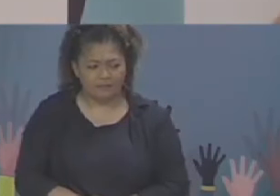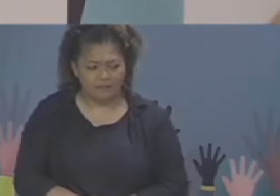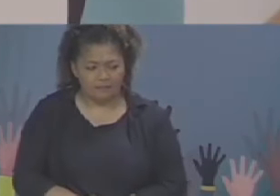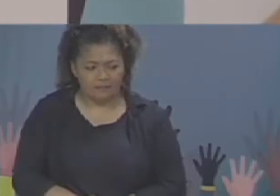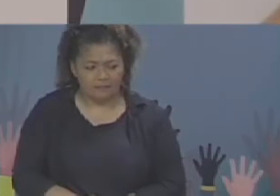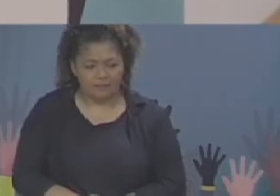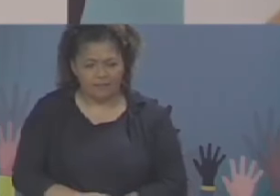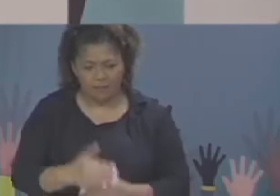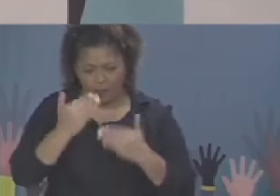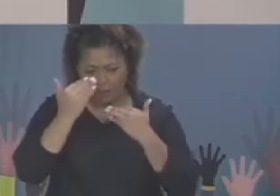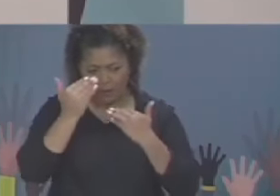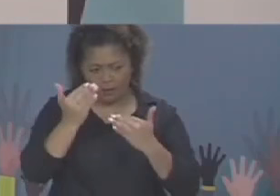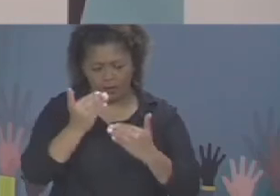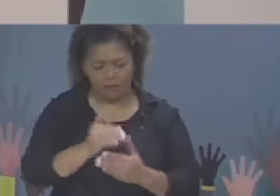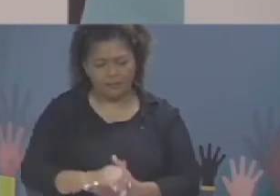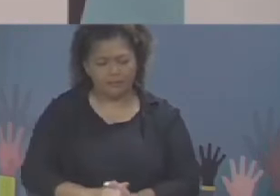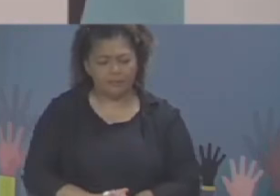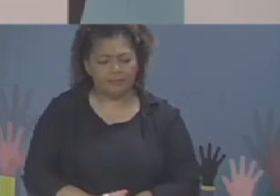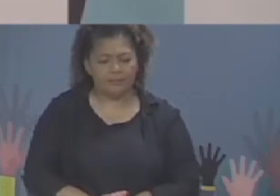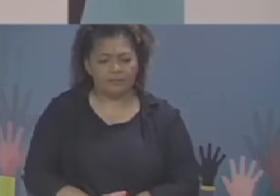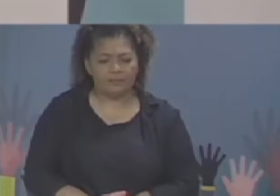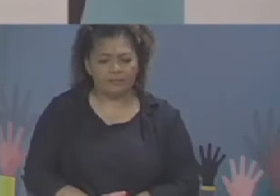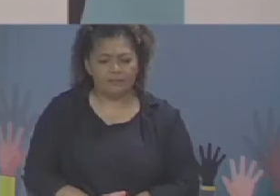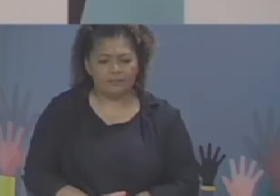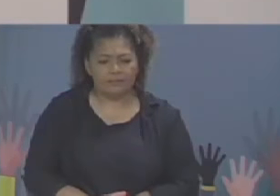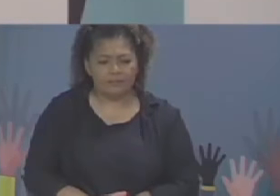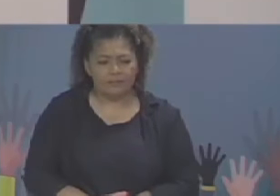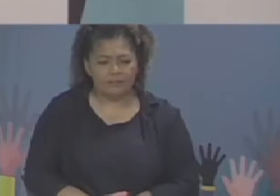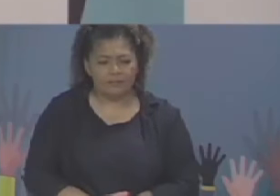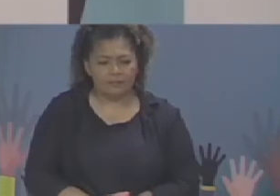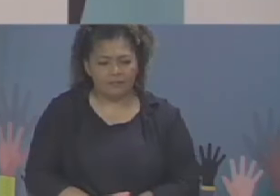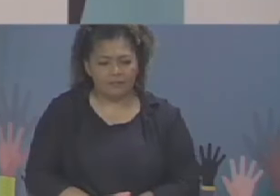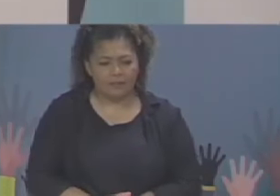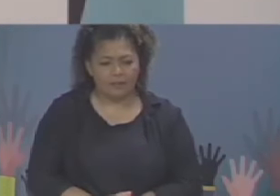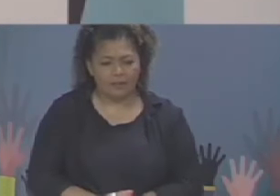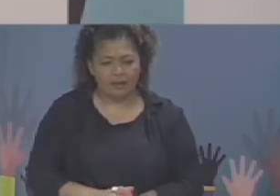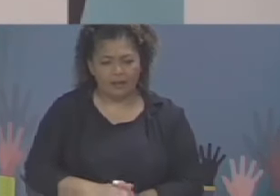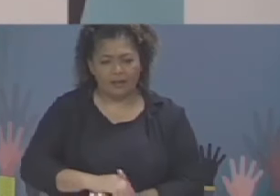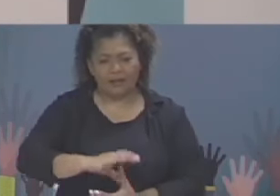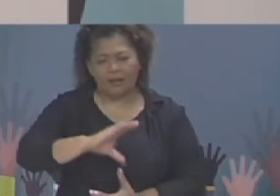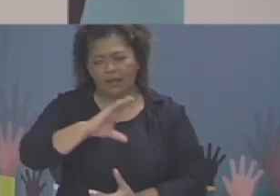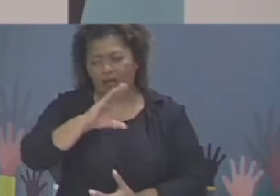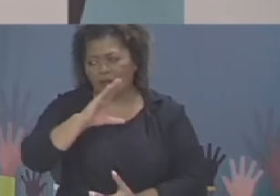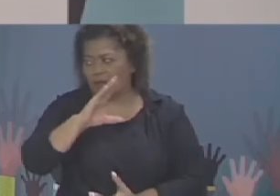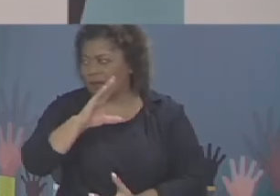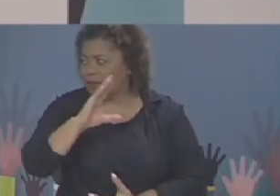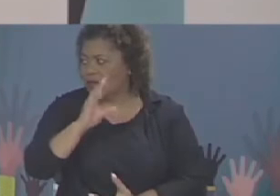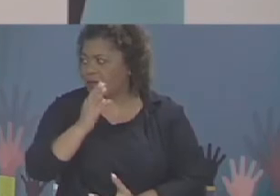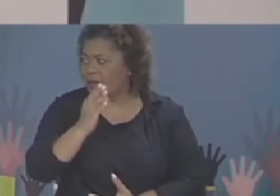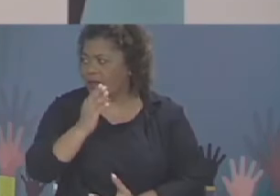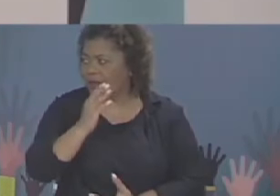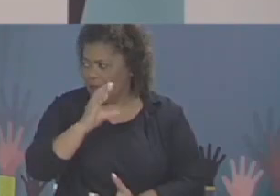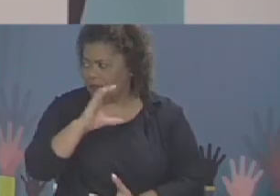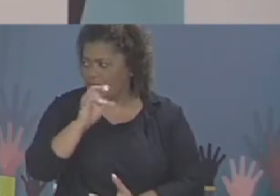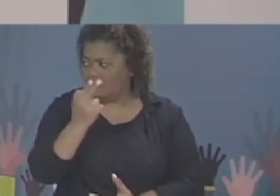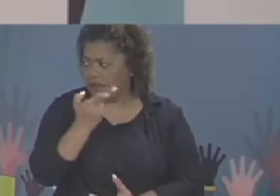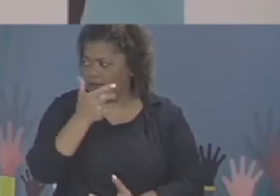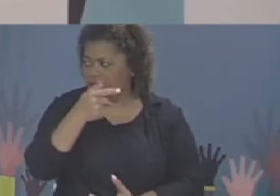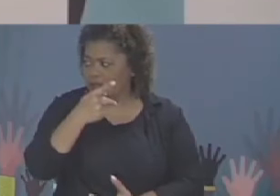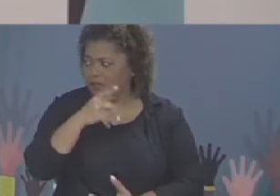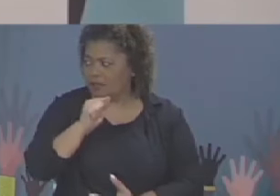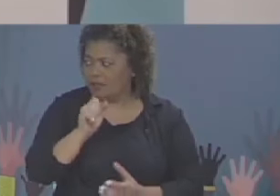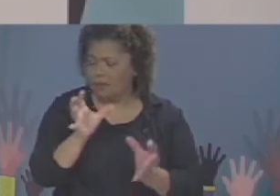Obrigado, candidato Rogério Oliveira, da chapa 22. Agora, convidamos